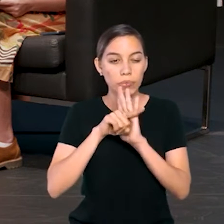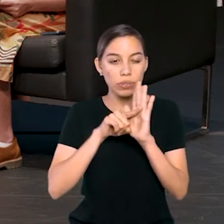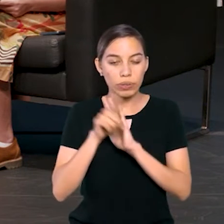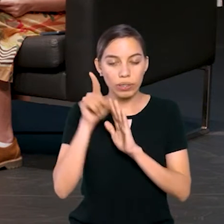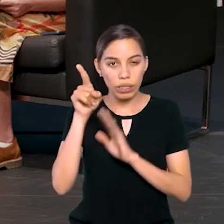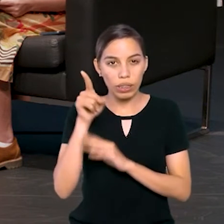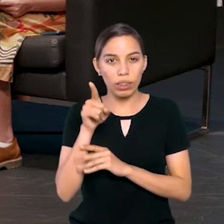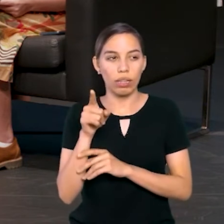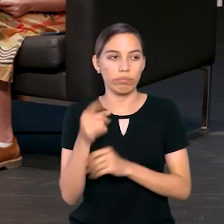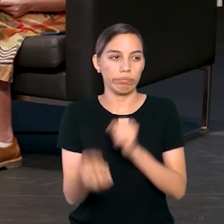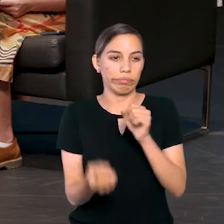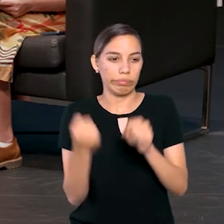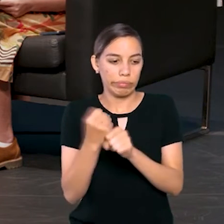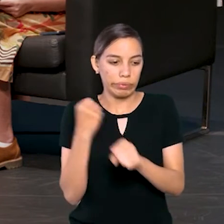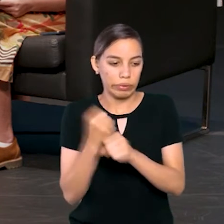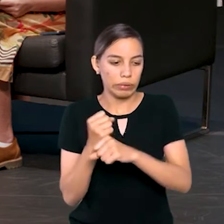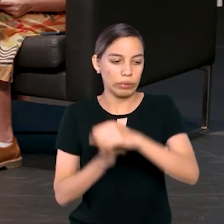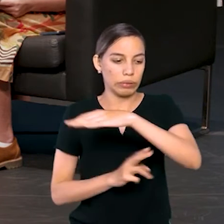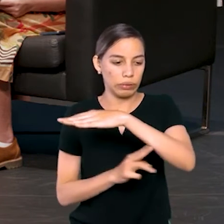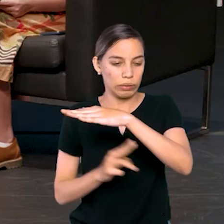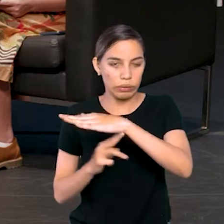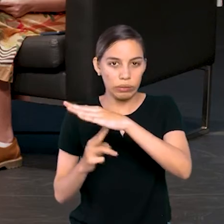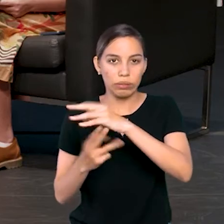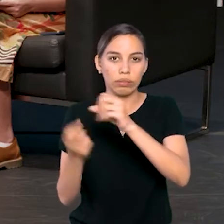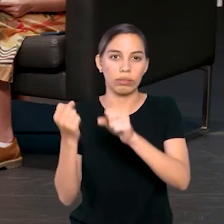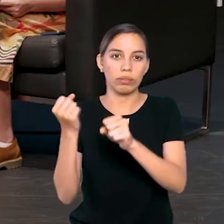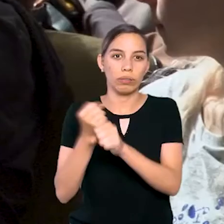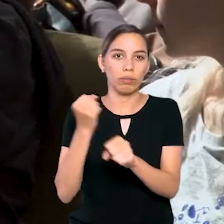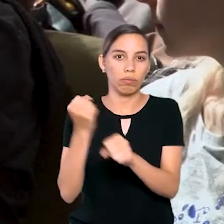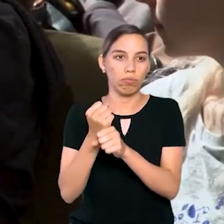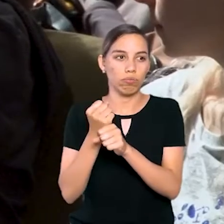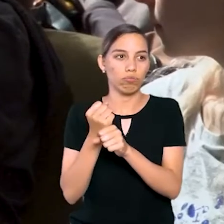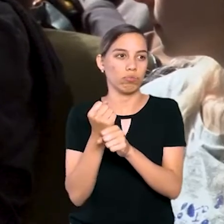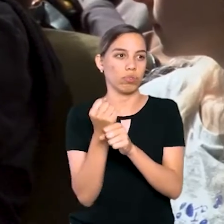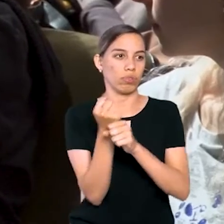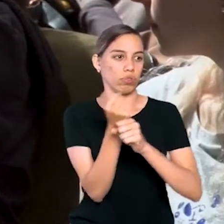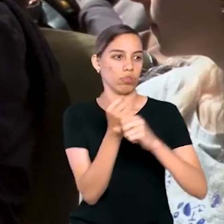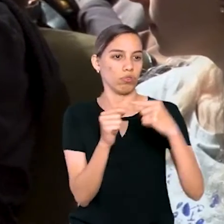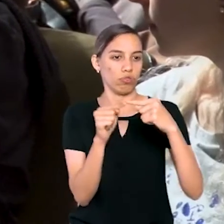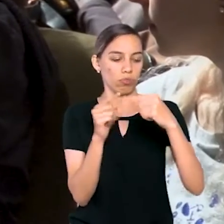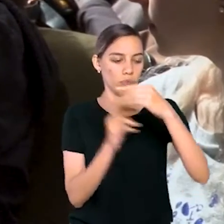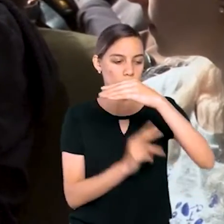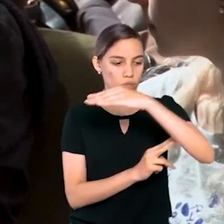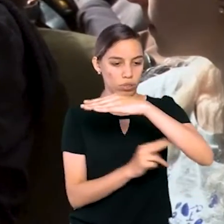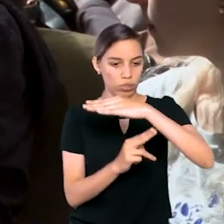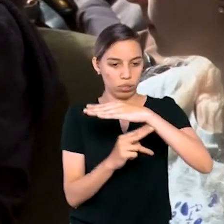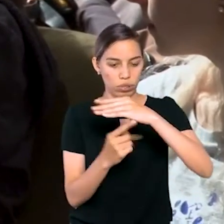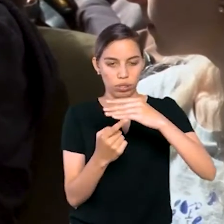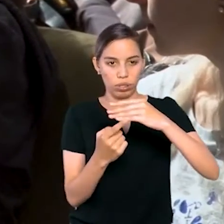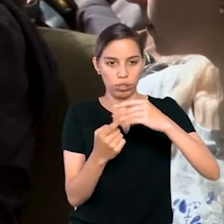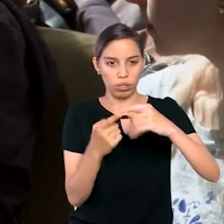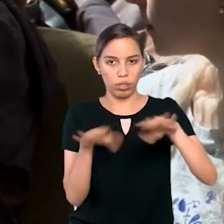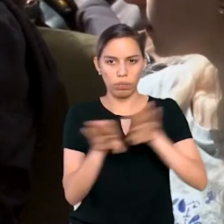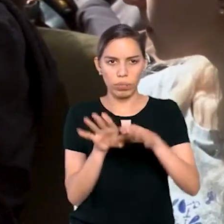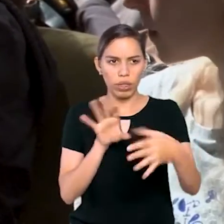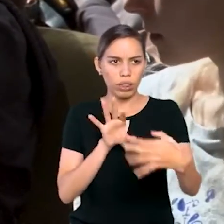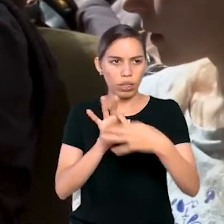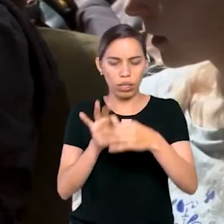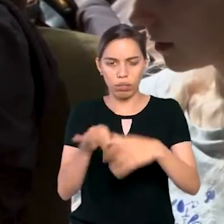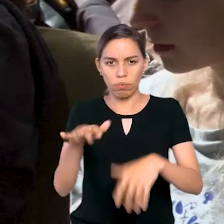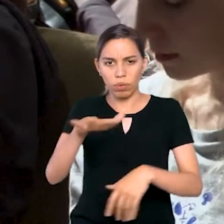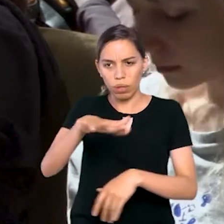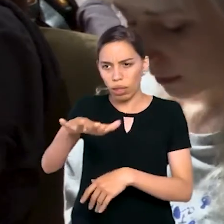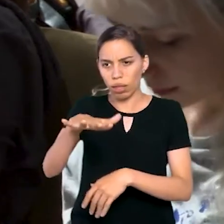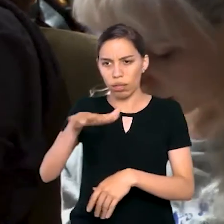conhecimentos, de construir pontes, de estabelecer pontes entre diferentes cosmologias também, né? E também